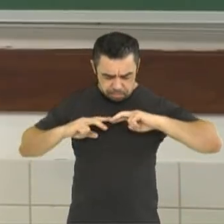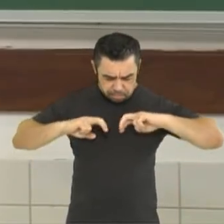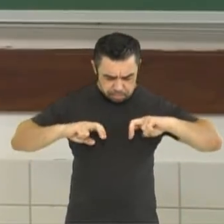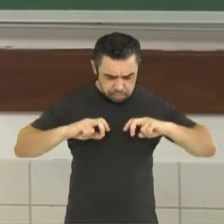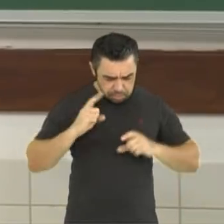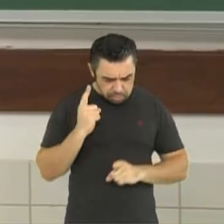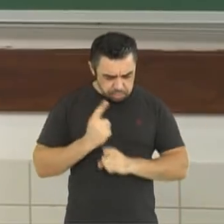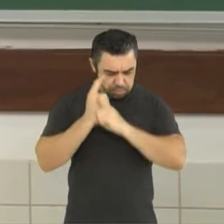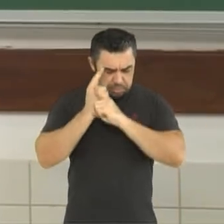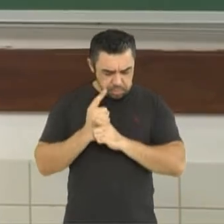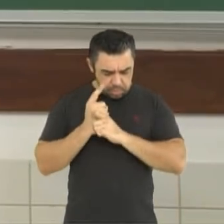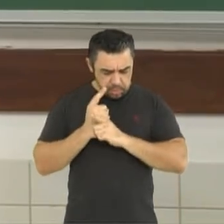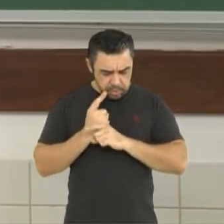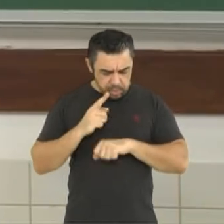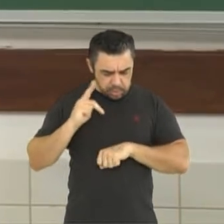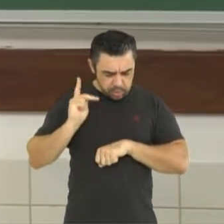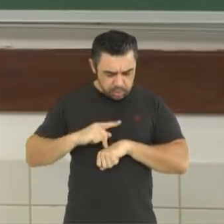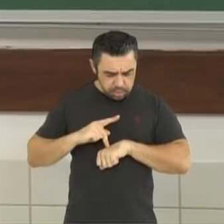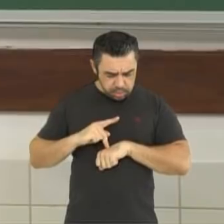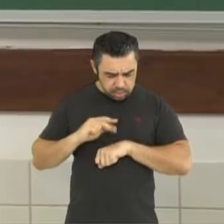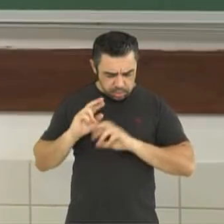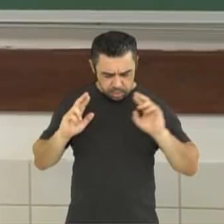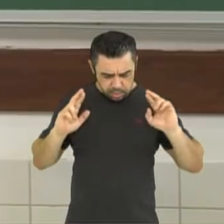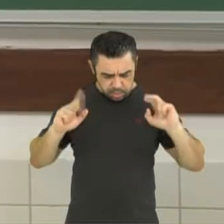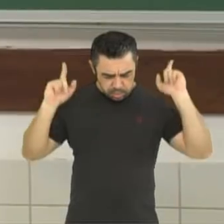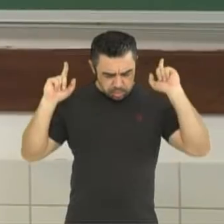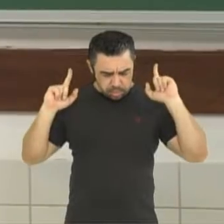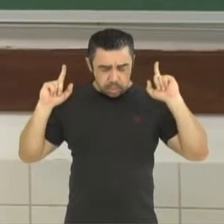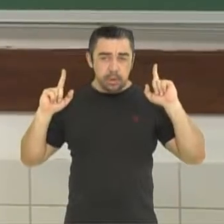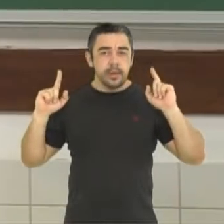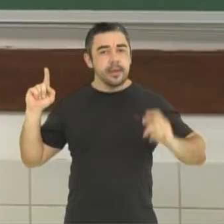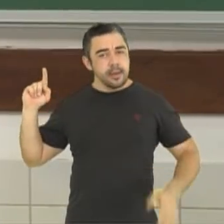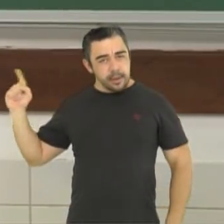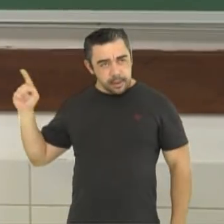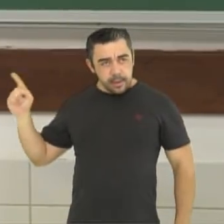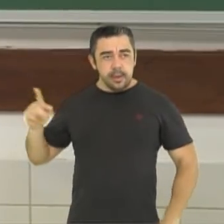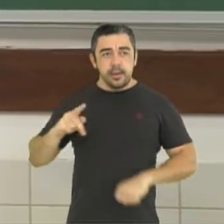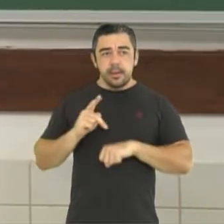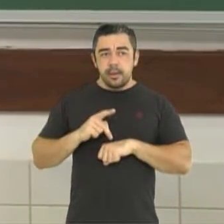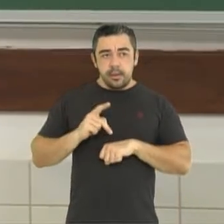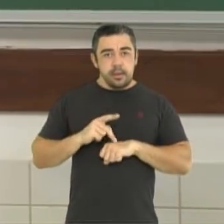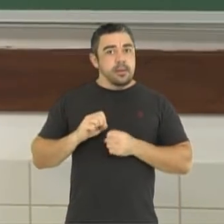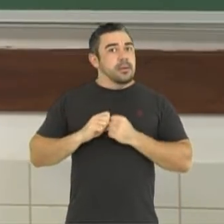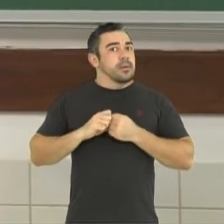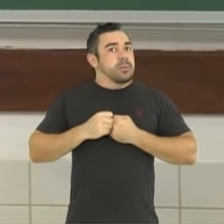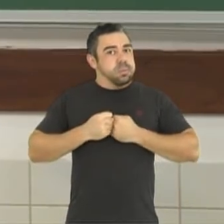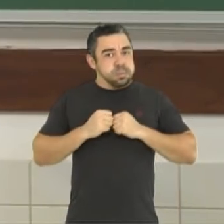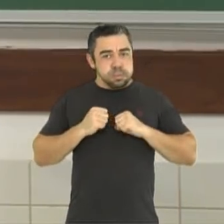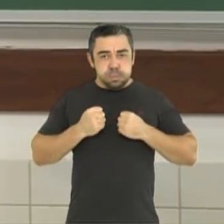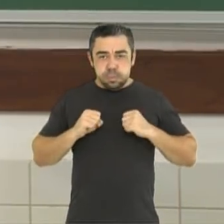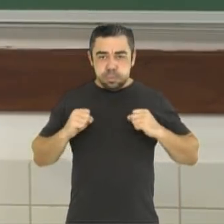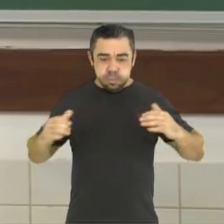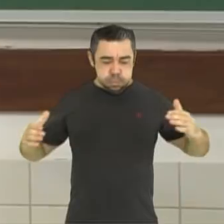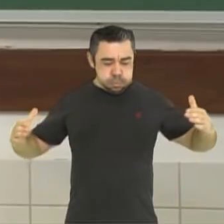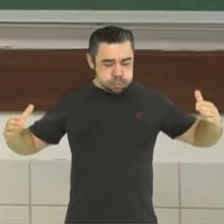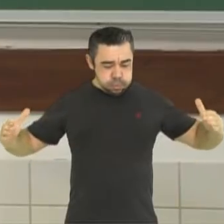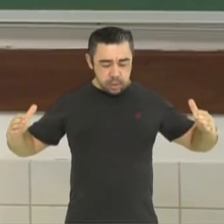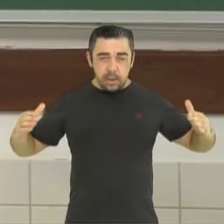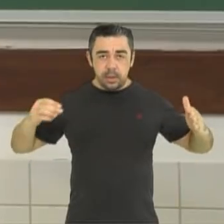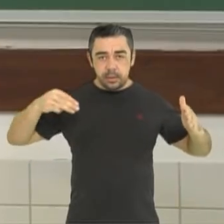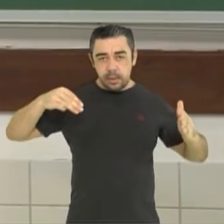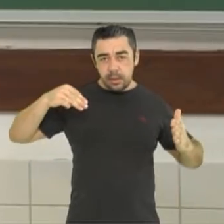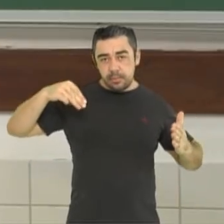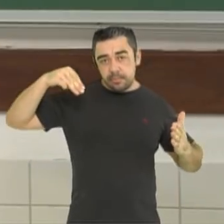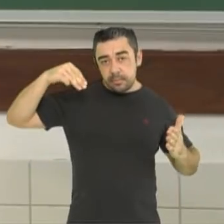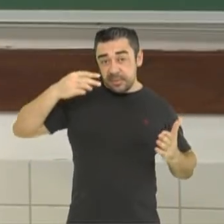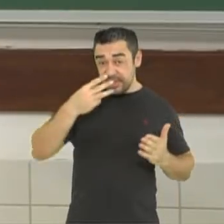deram, né? Encontraram esta escultura, essa pedra, e ela não é pequena não, galerinha, ela tem uns 3 metros de